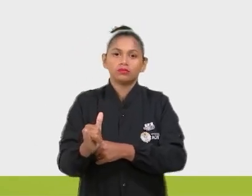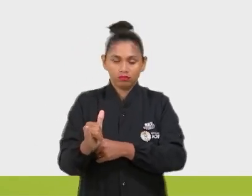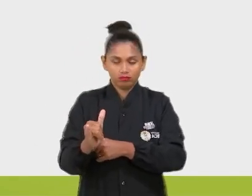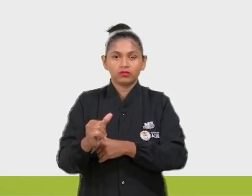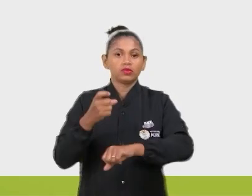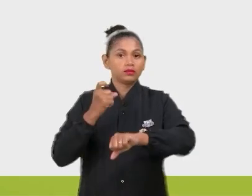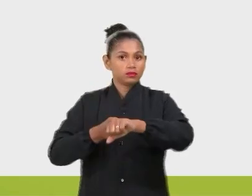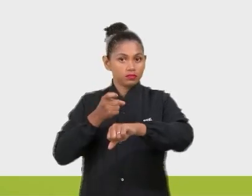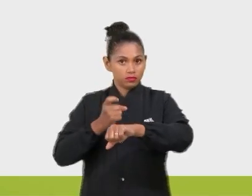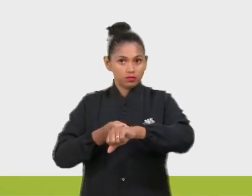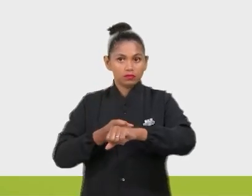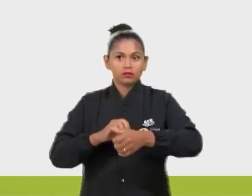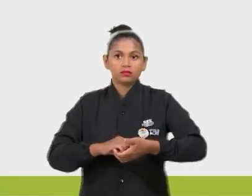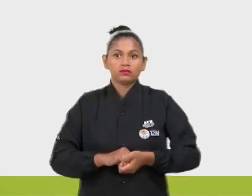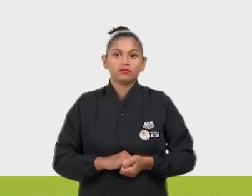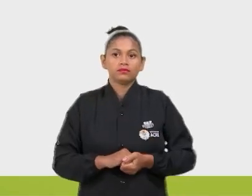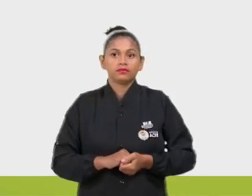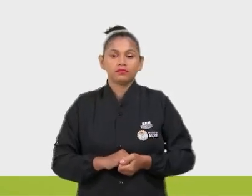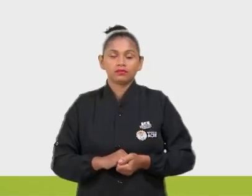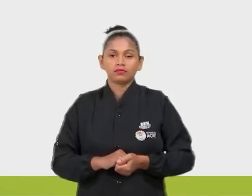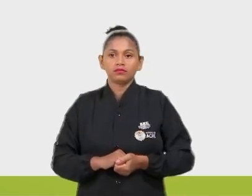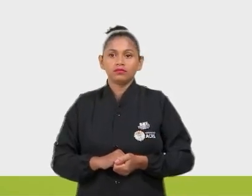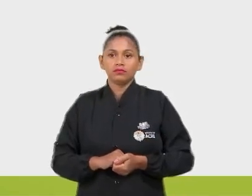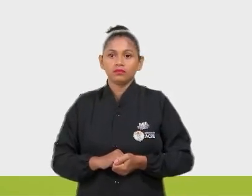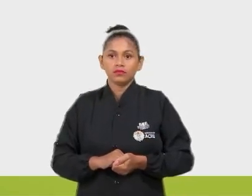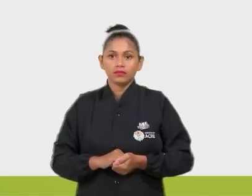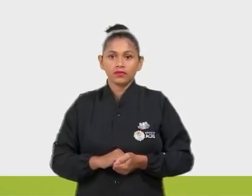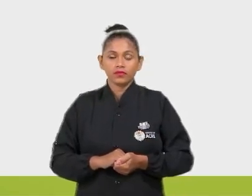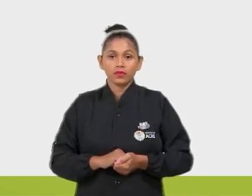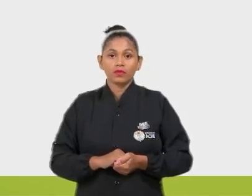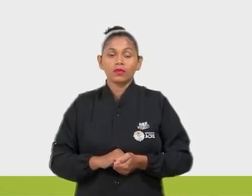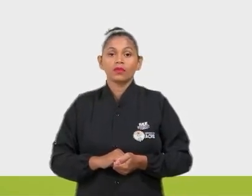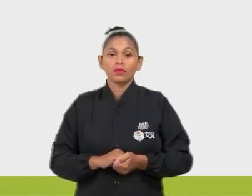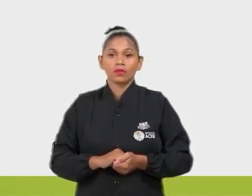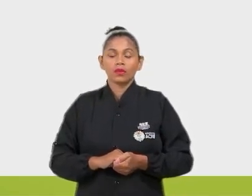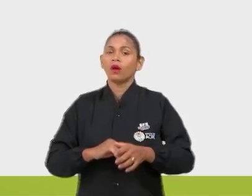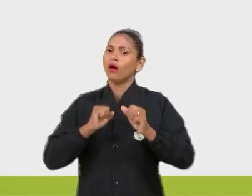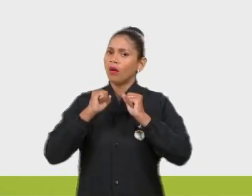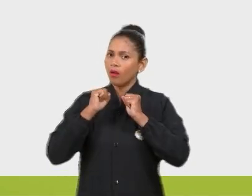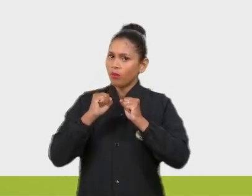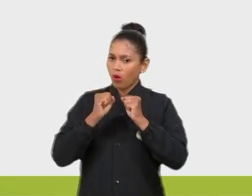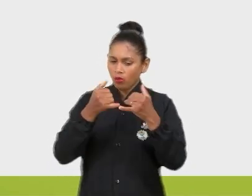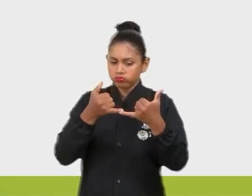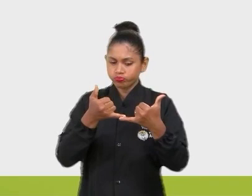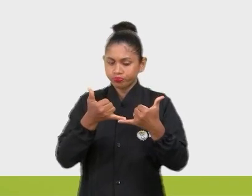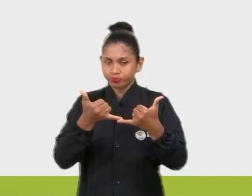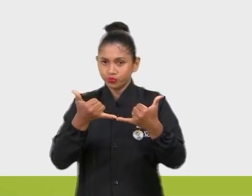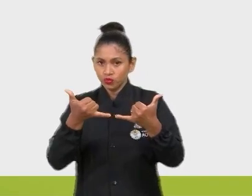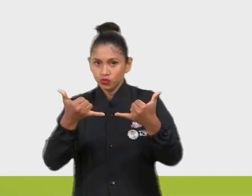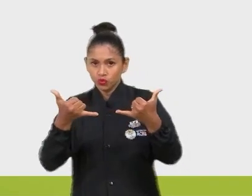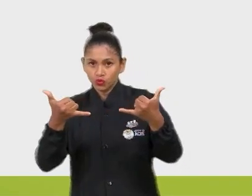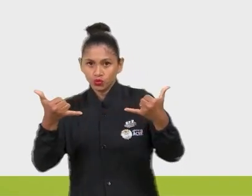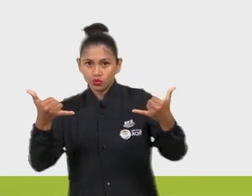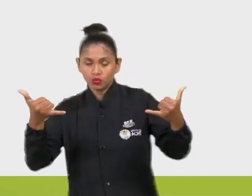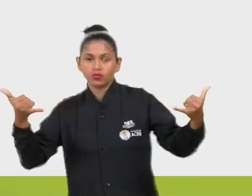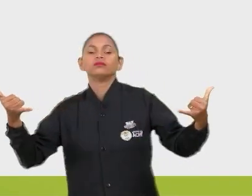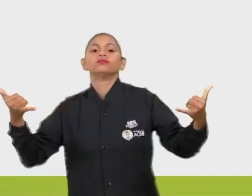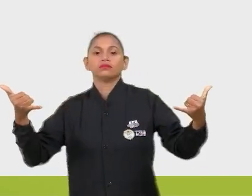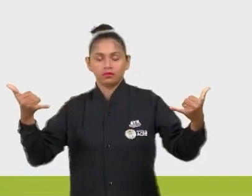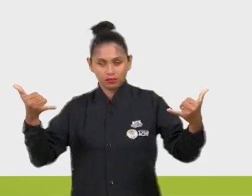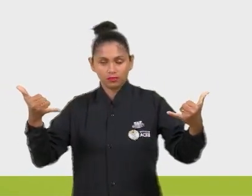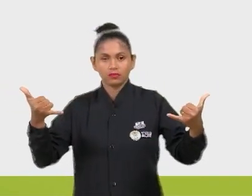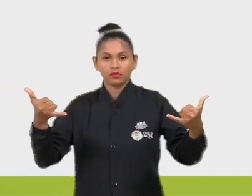dos metais. Eles são dúcteis. Isso quer dizer que eles podem ser estirados em fios.